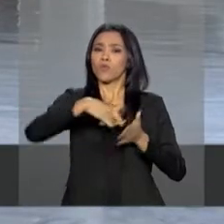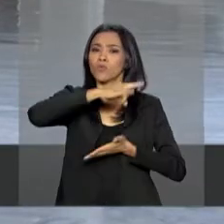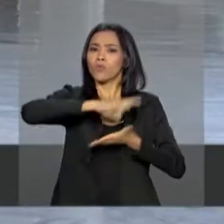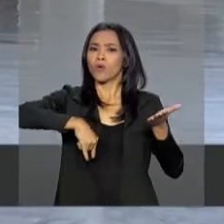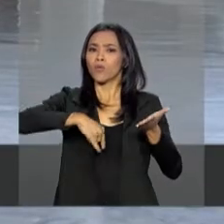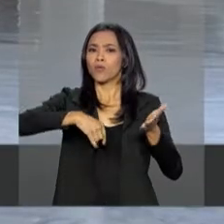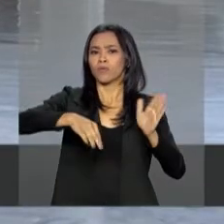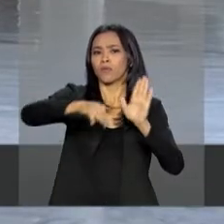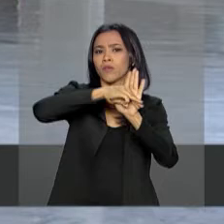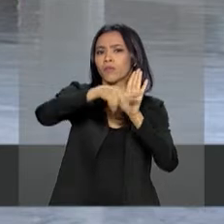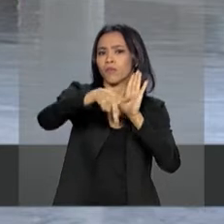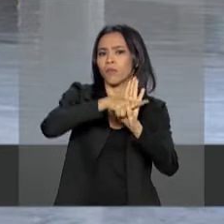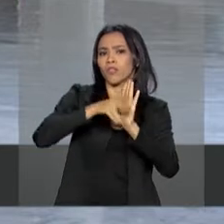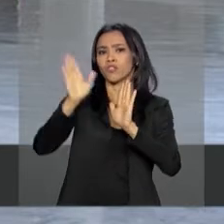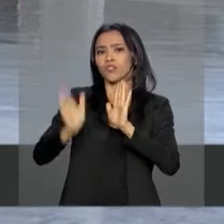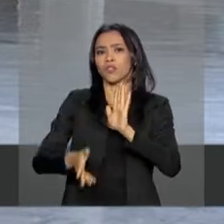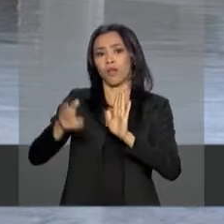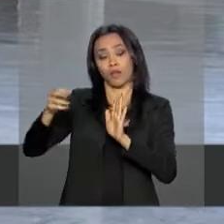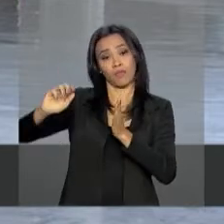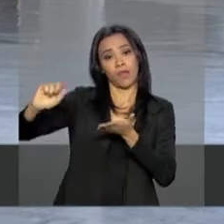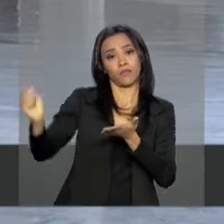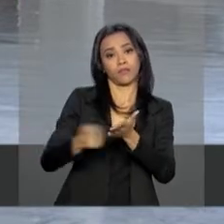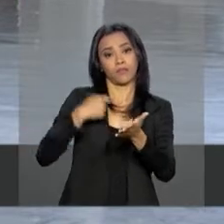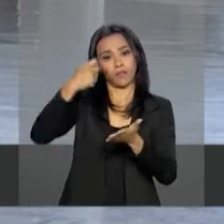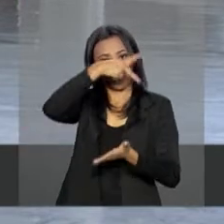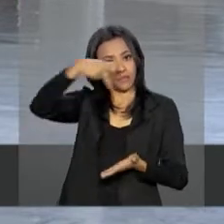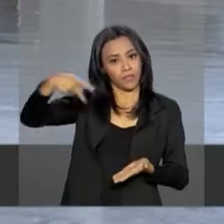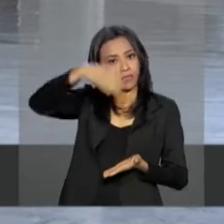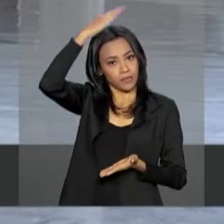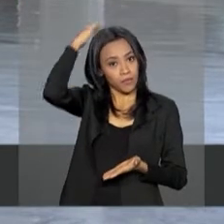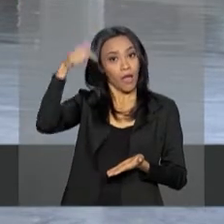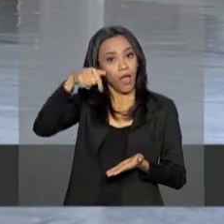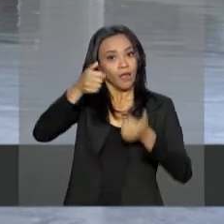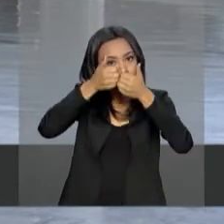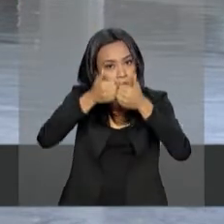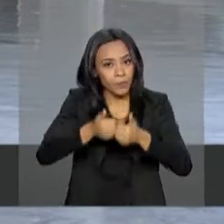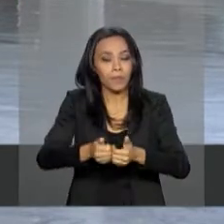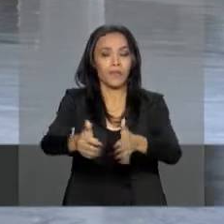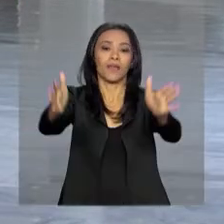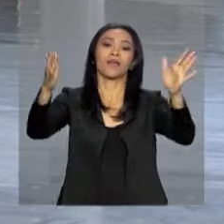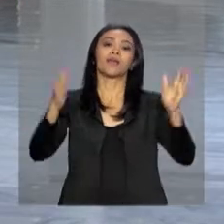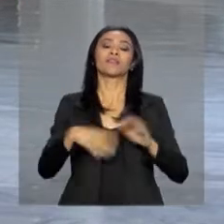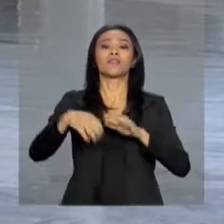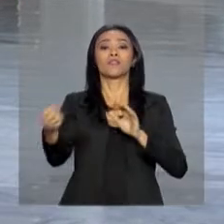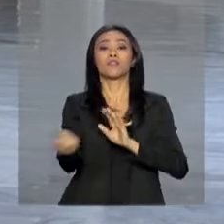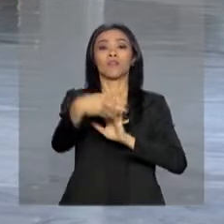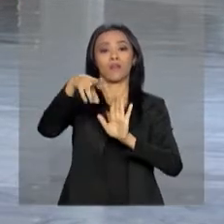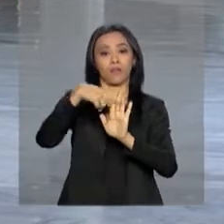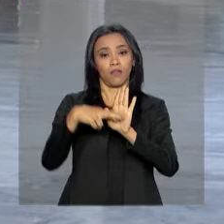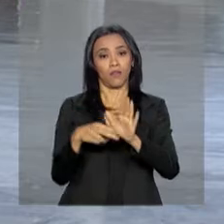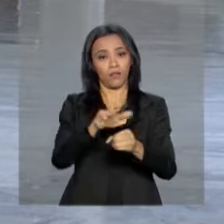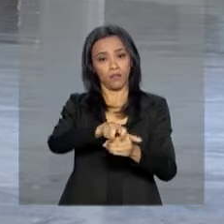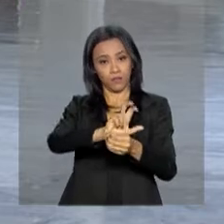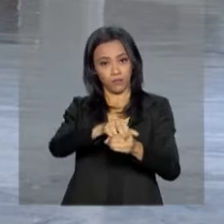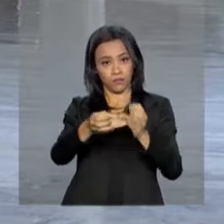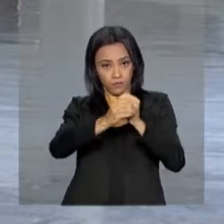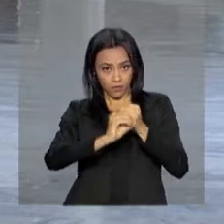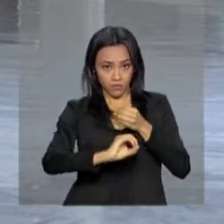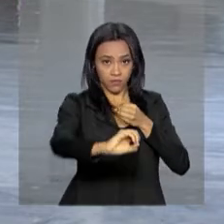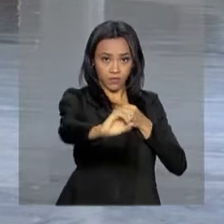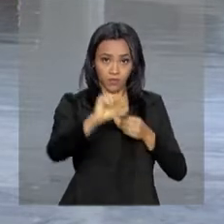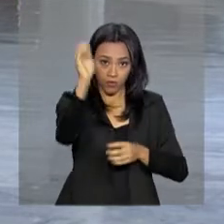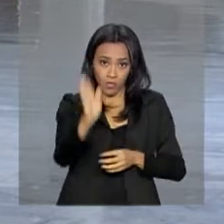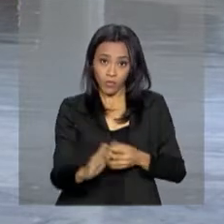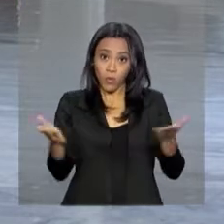pelo presidente michel temer a atualiza o marco legal do saneamento básico no brasil hoje cerca de 35